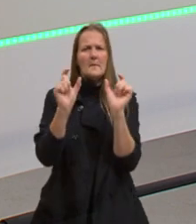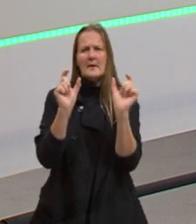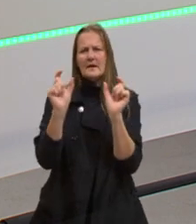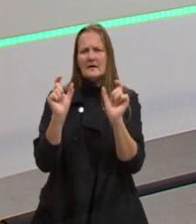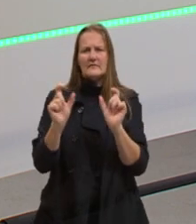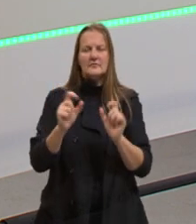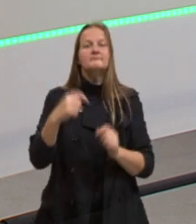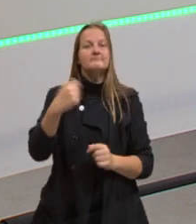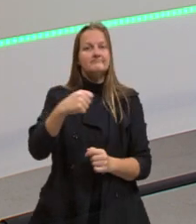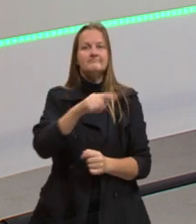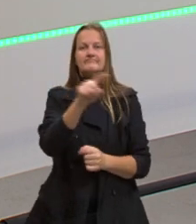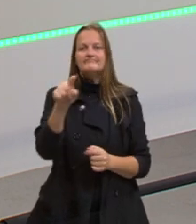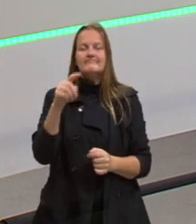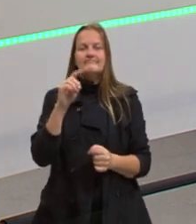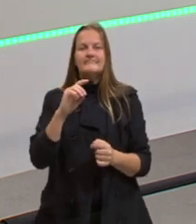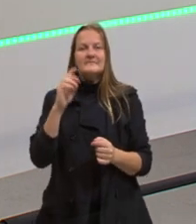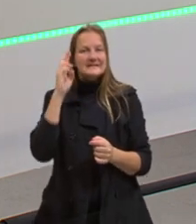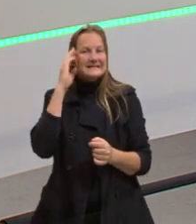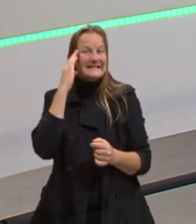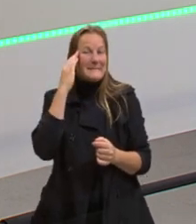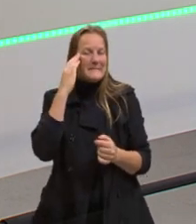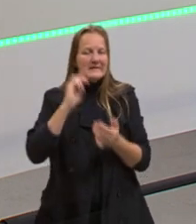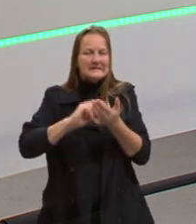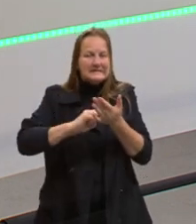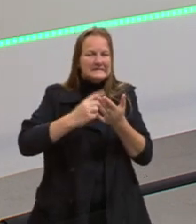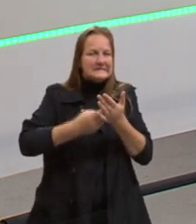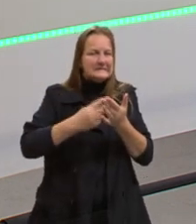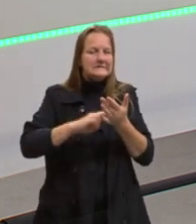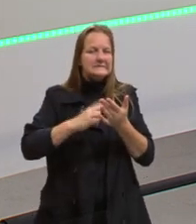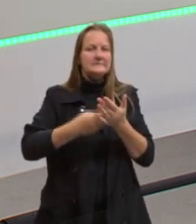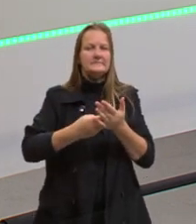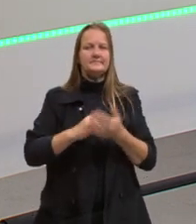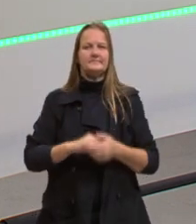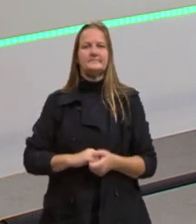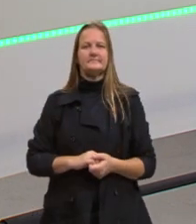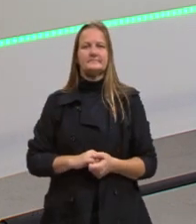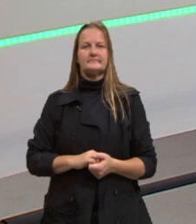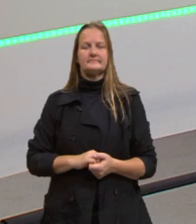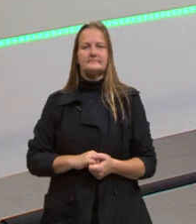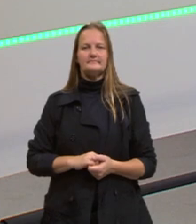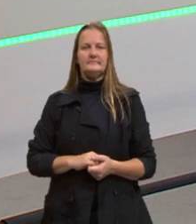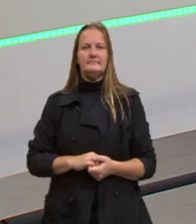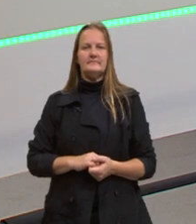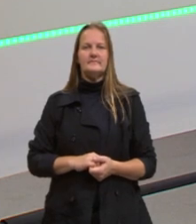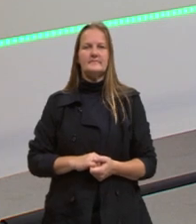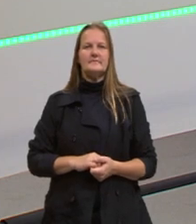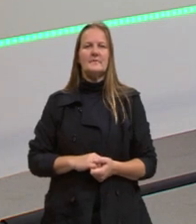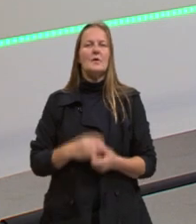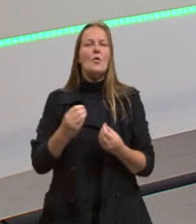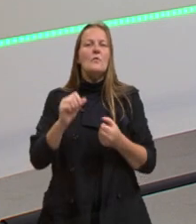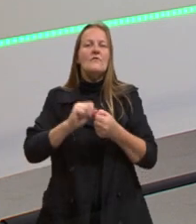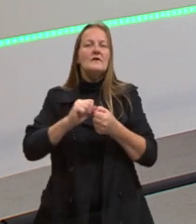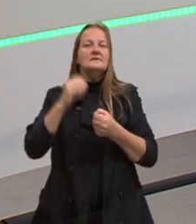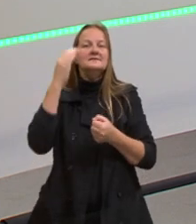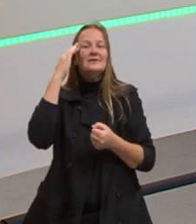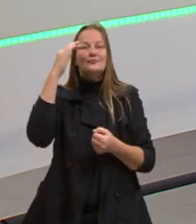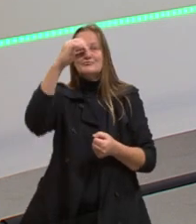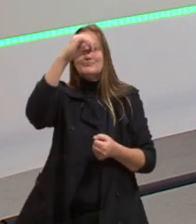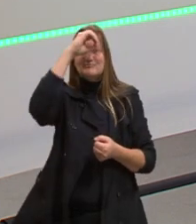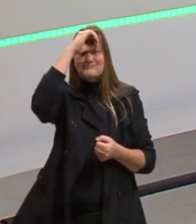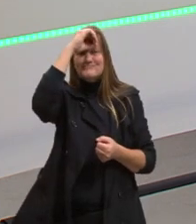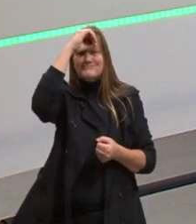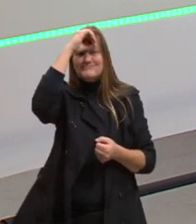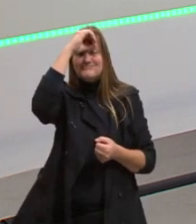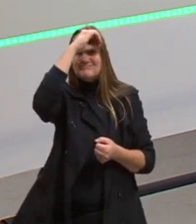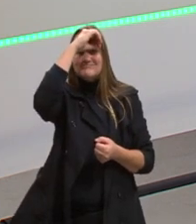e aí é necessário que se faça a traduções né OK E aí como é que eu faço para eu traduzir se eu não tenho